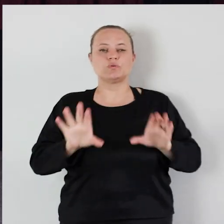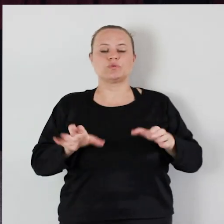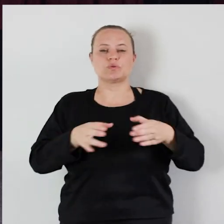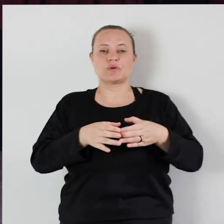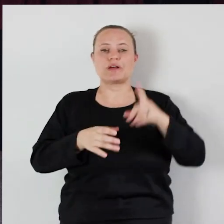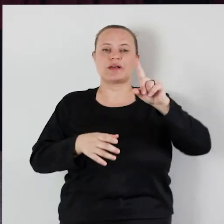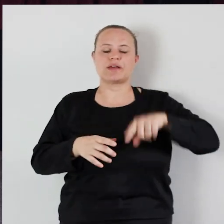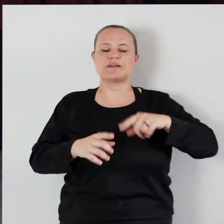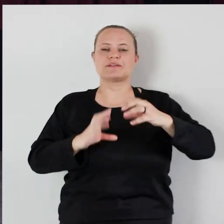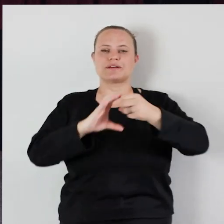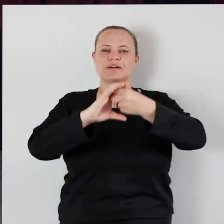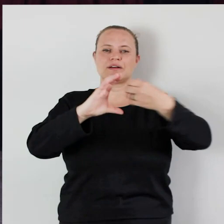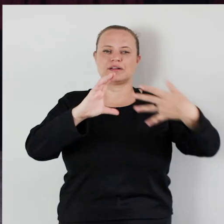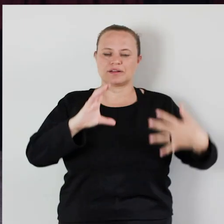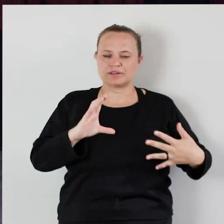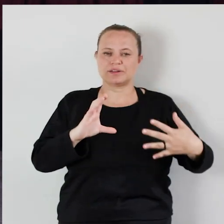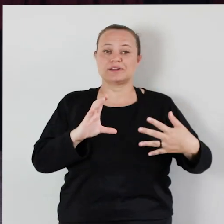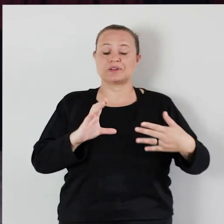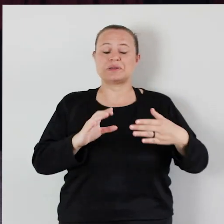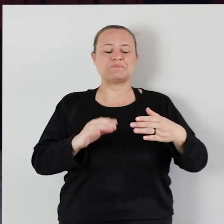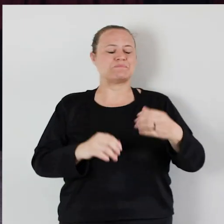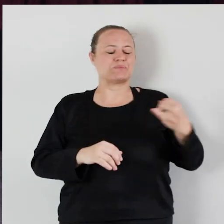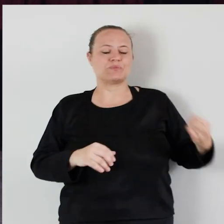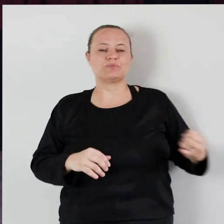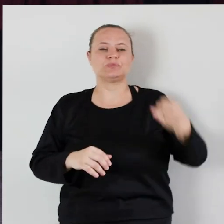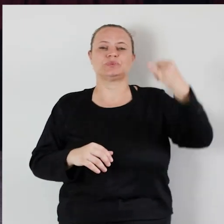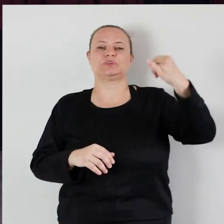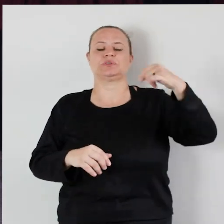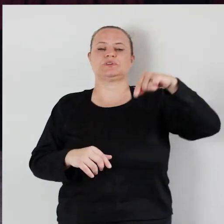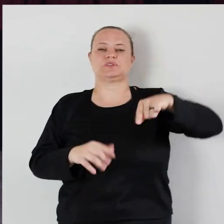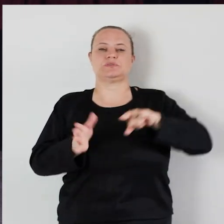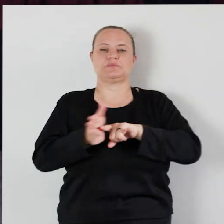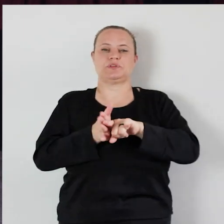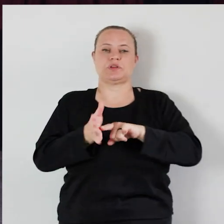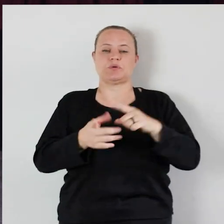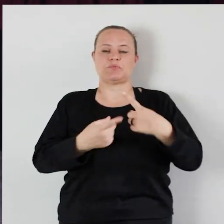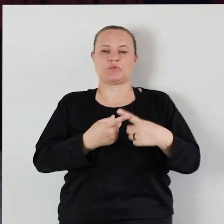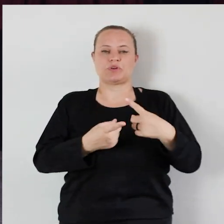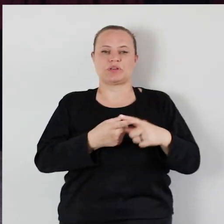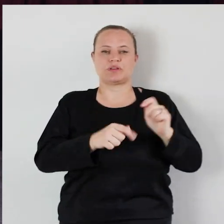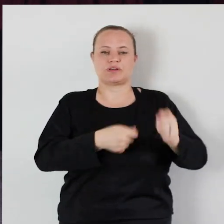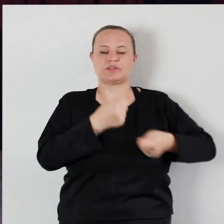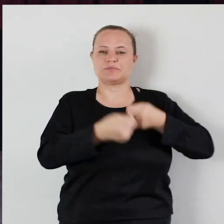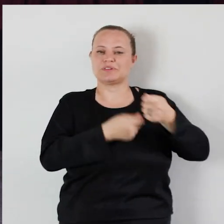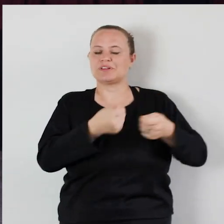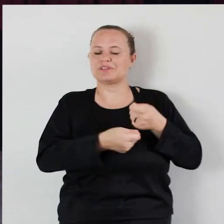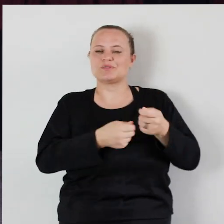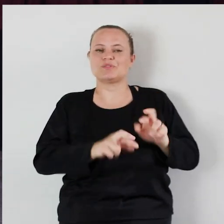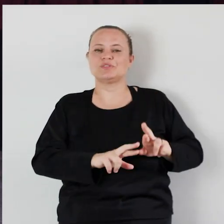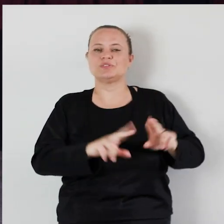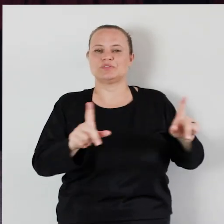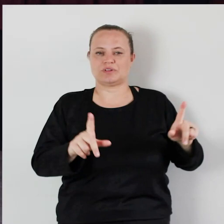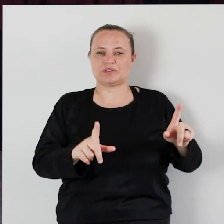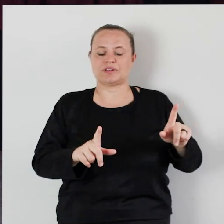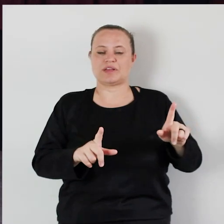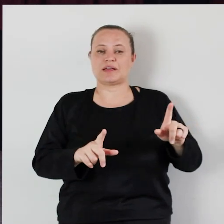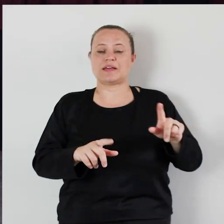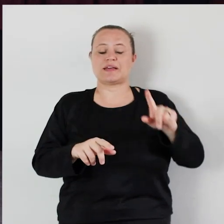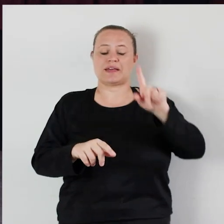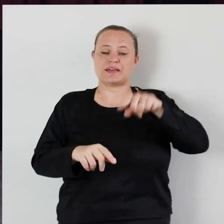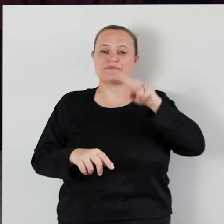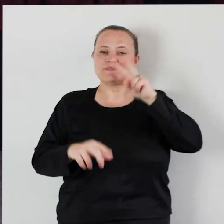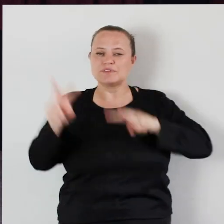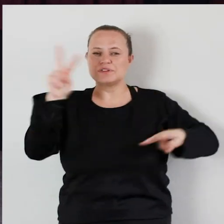e a prática disso, que não é simples, né? A decisão coletiva, que essa é uma característica super importante para a gente na pesquisa, sabe? Porque